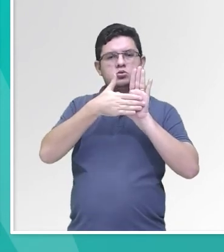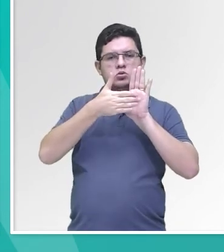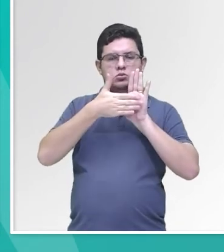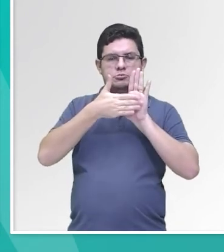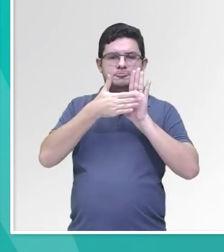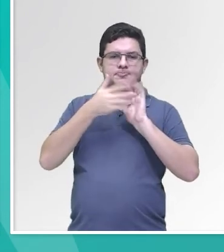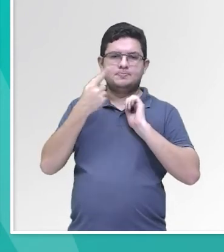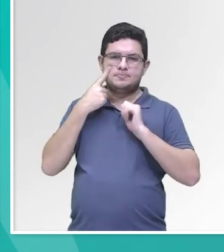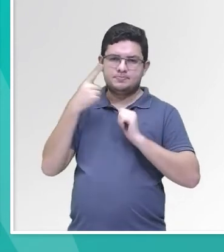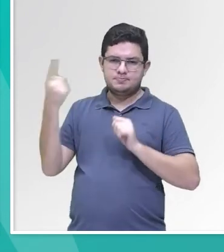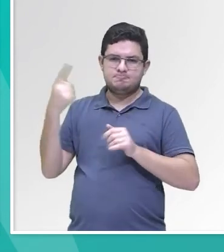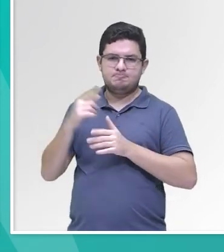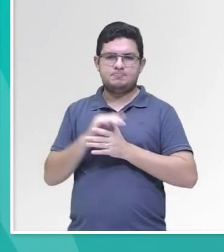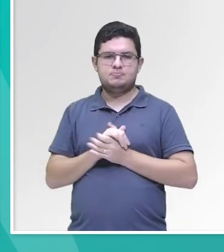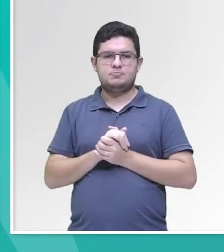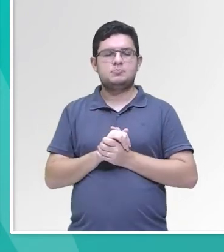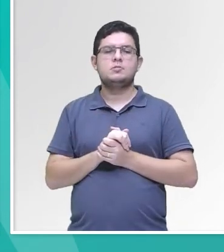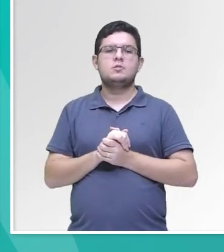que ele diz.